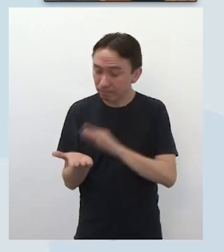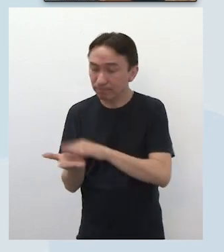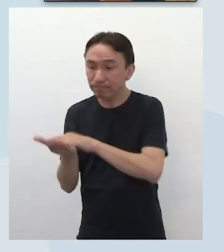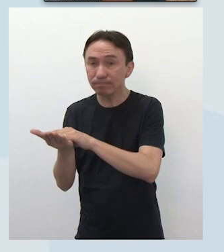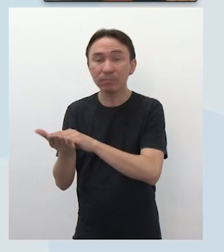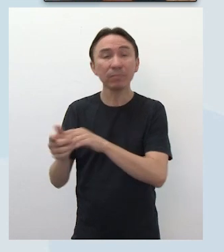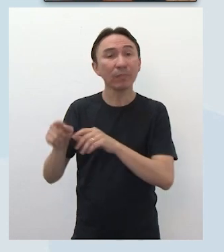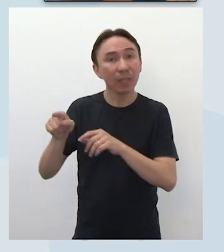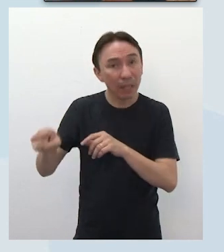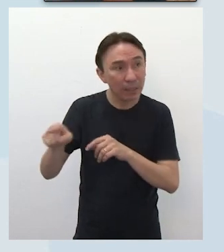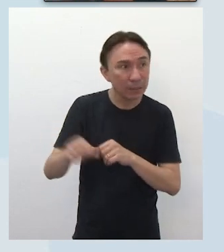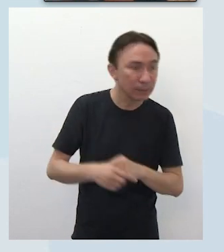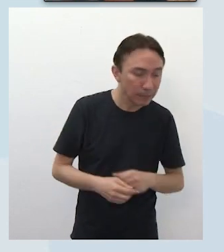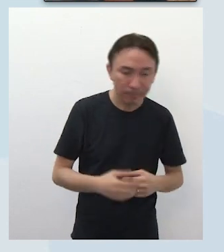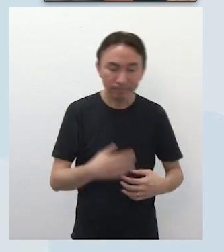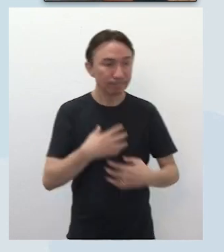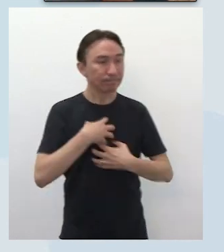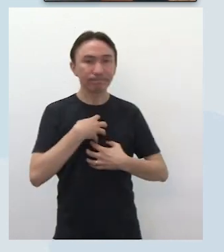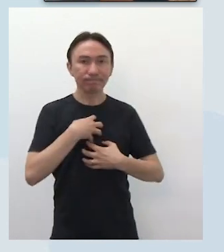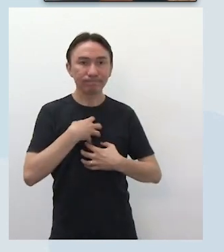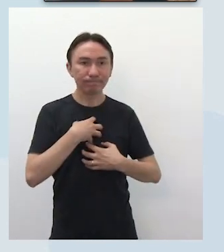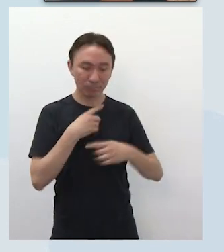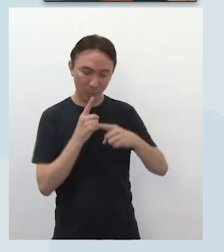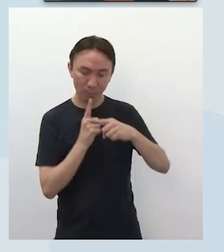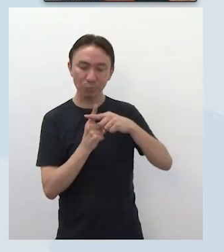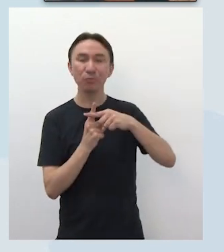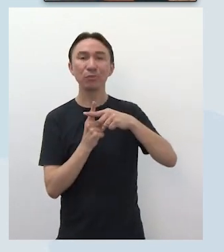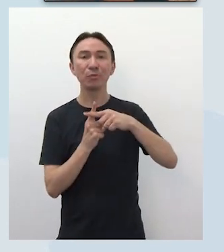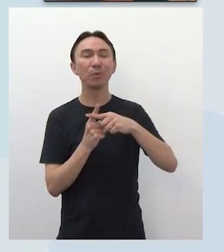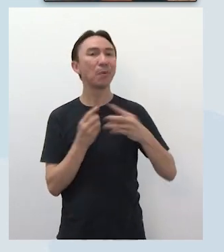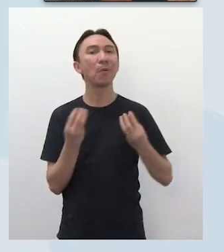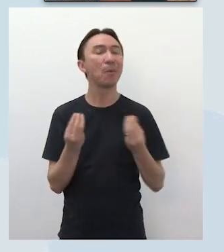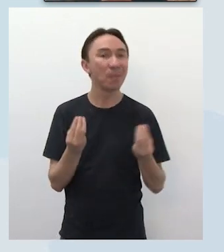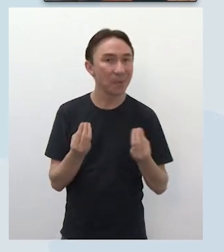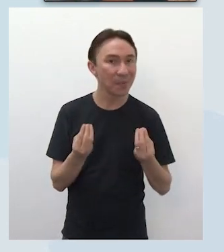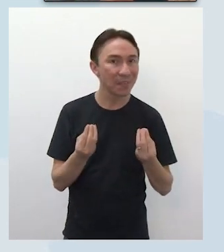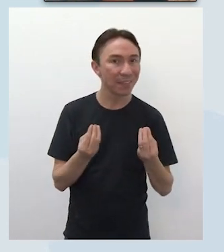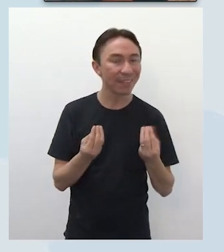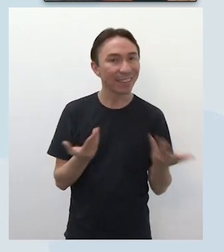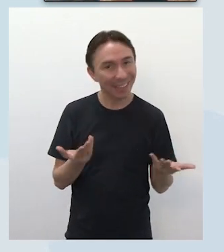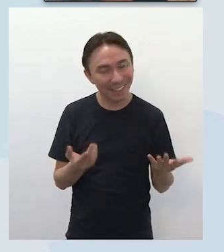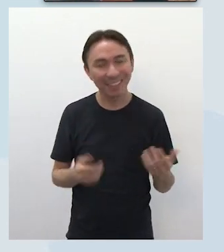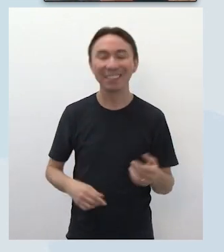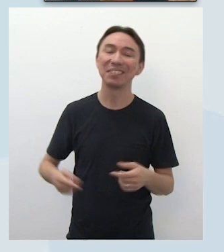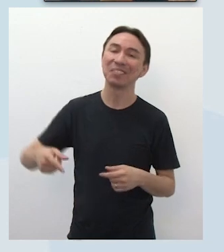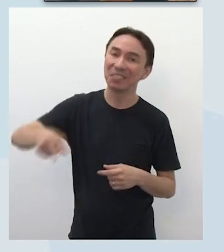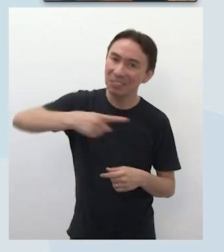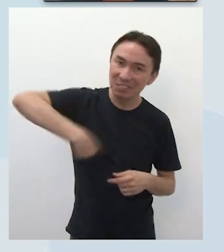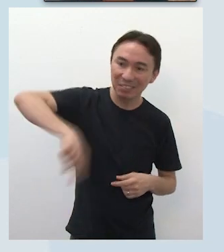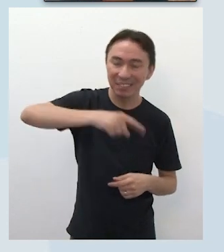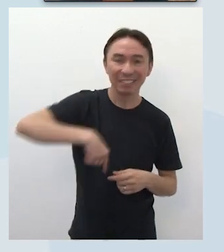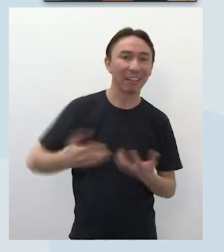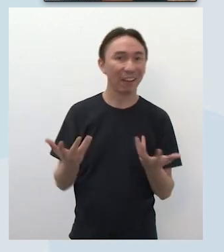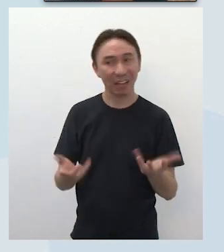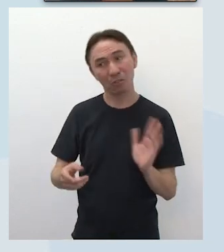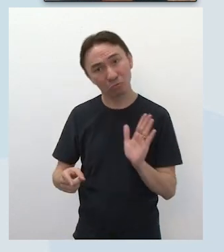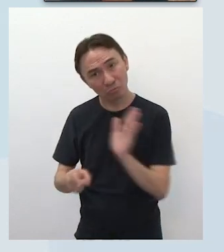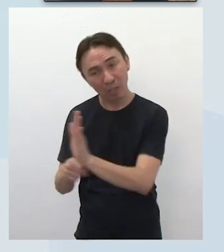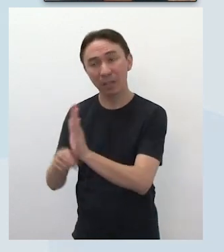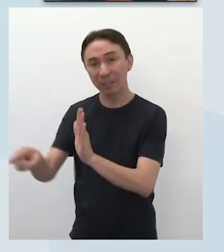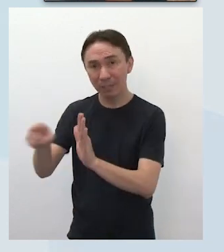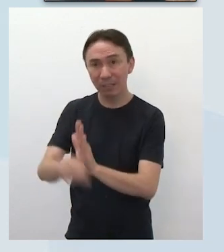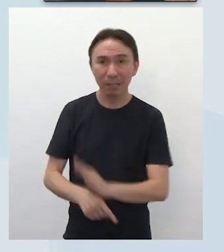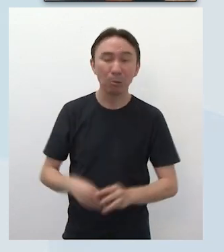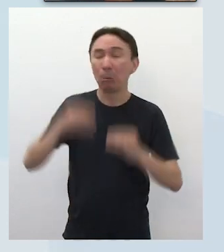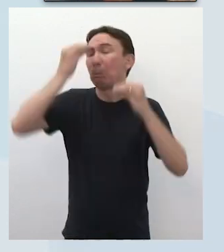sobre a percepção do sujeito, né? Que auxiliam no sentido de construir essa perseverança e essa motivação interna.